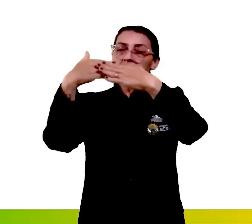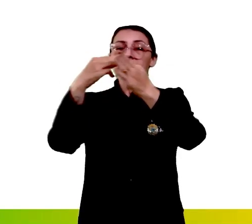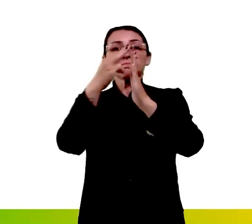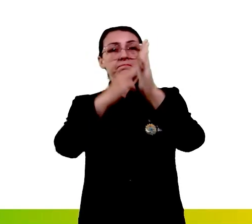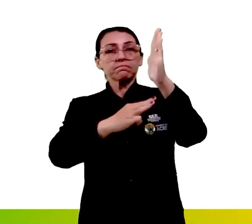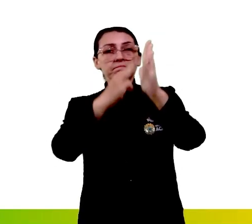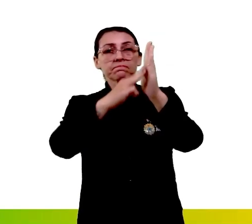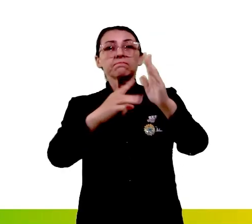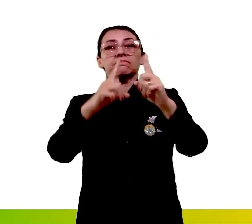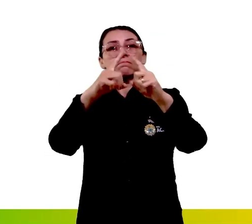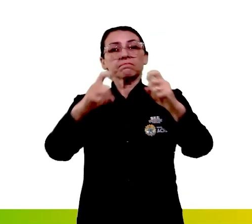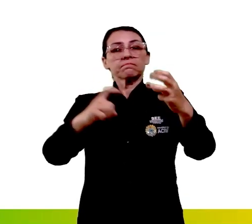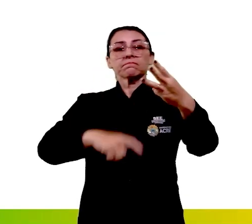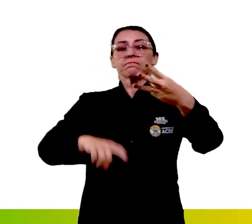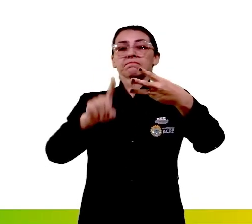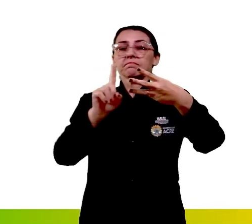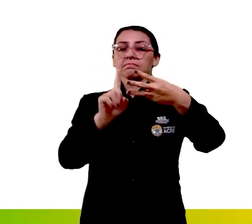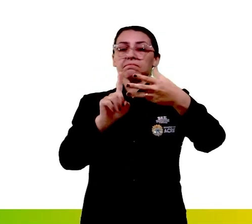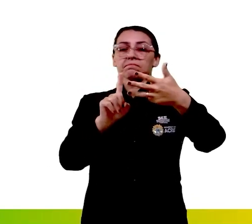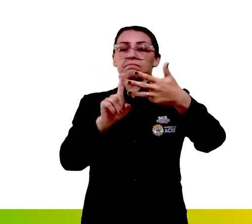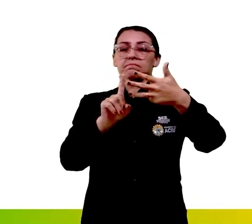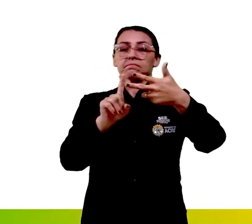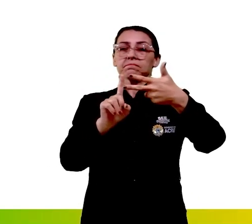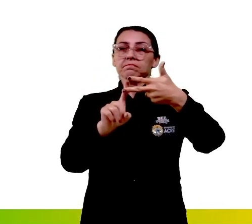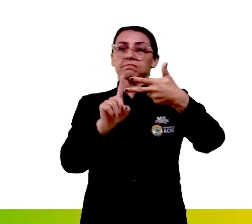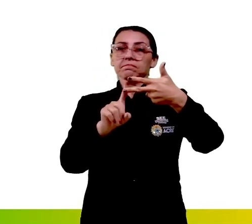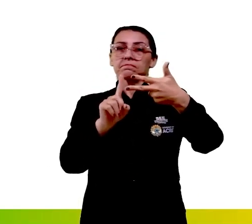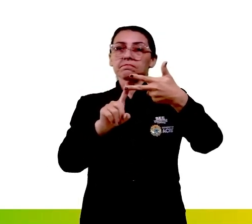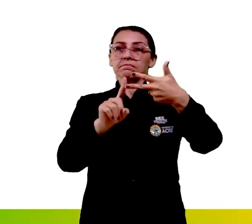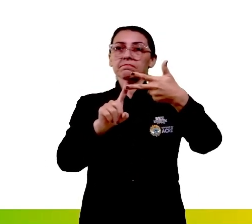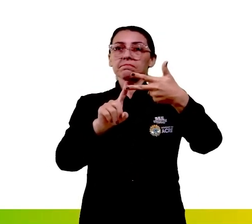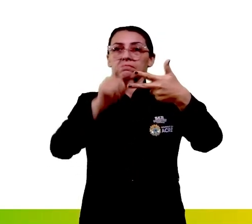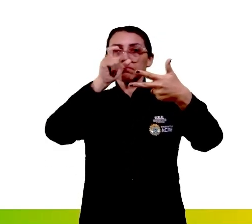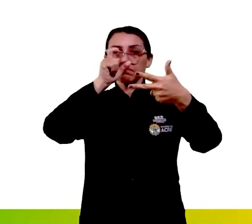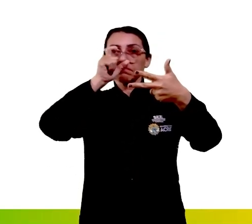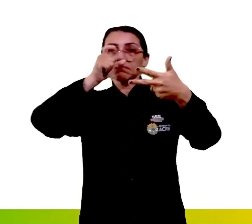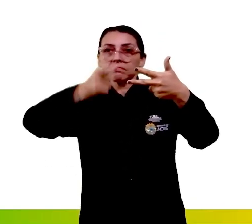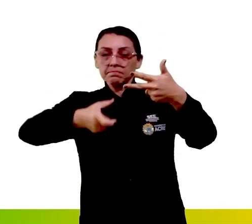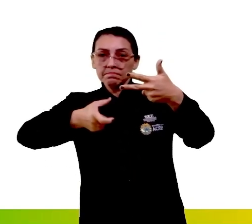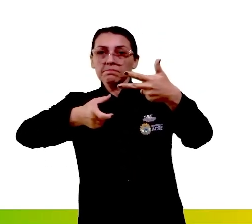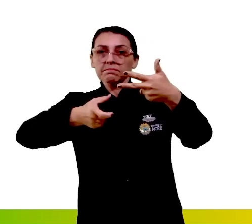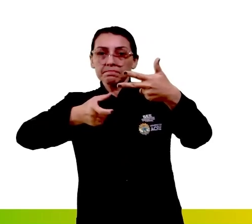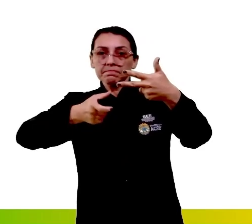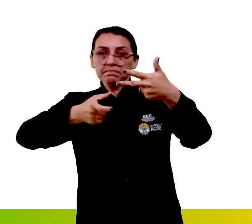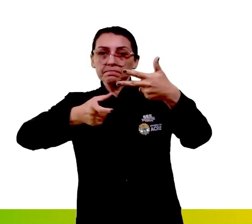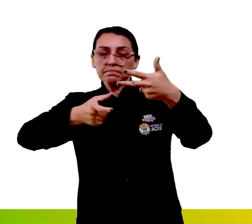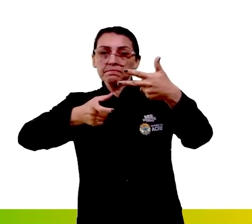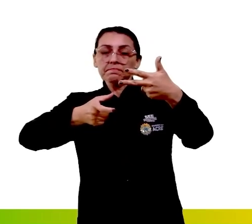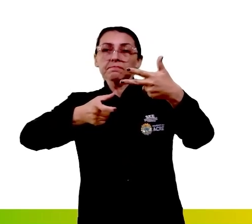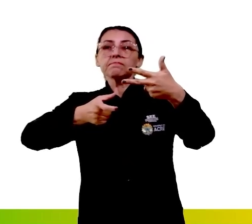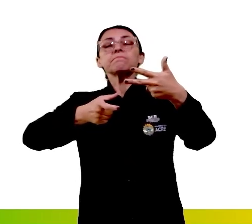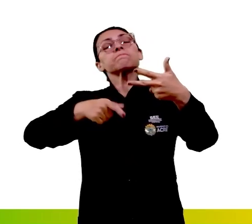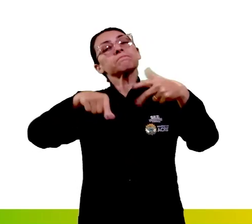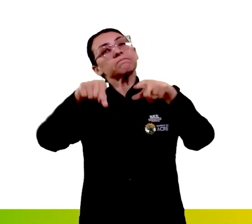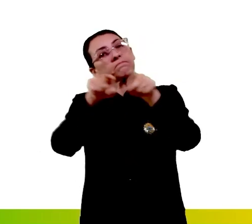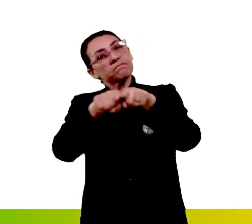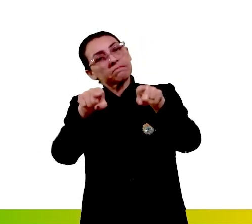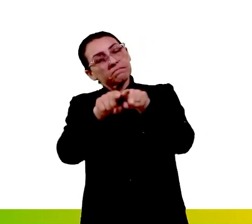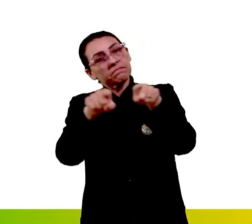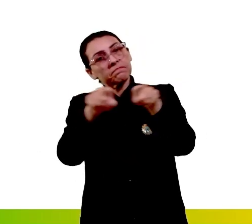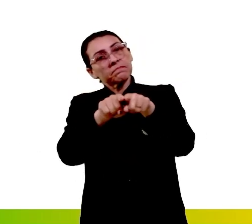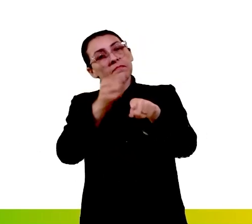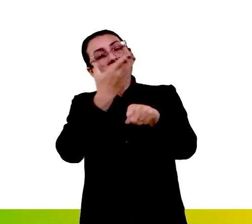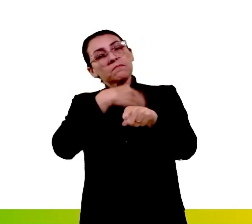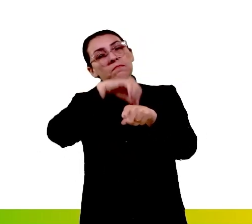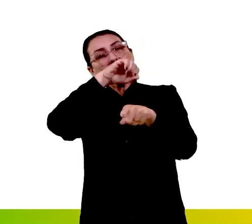método científico. Aí nós temos na sequência o René Descartes. Esse daí é o pai